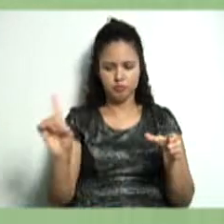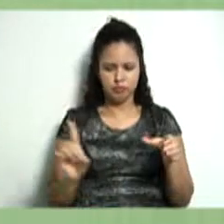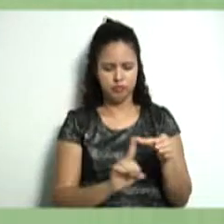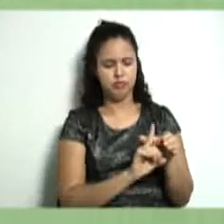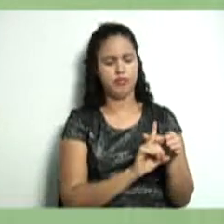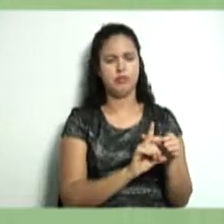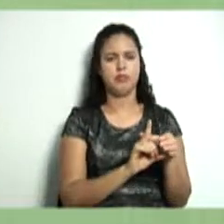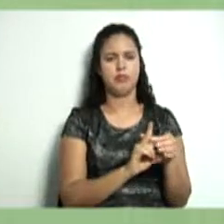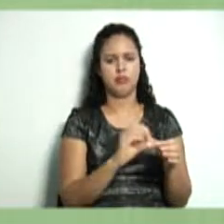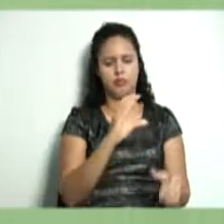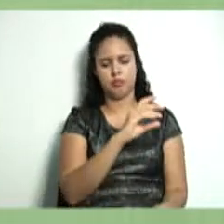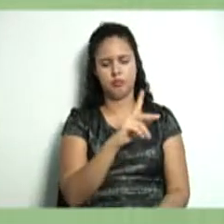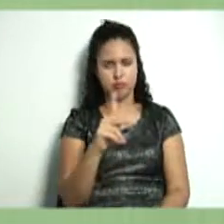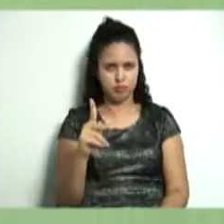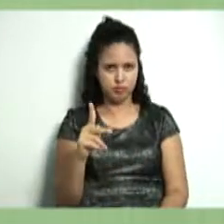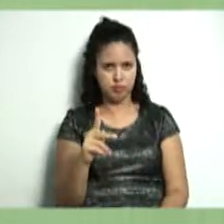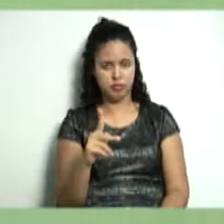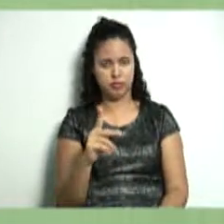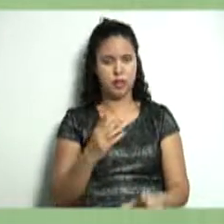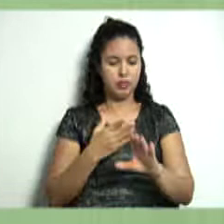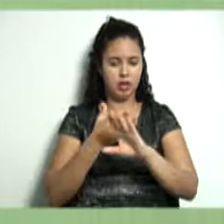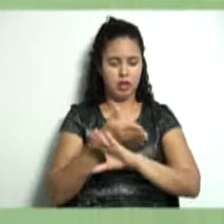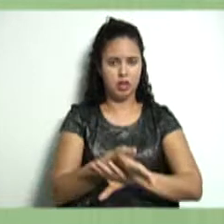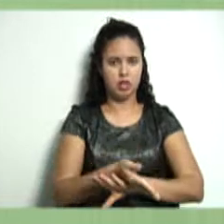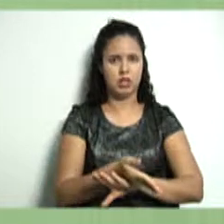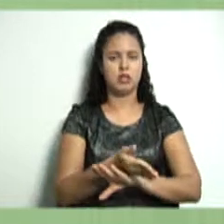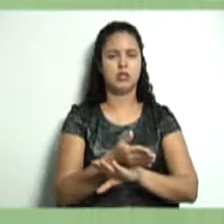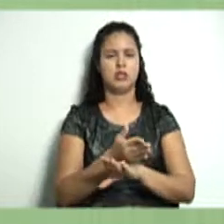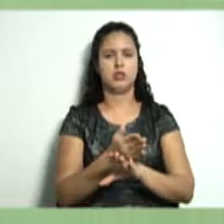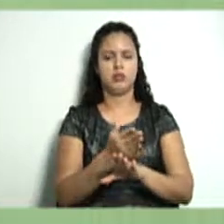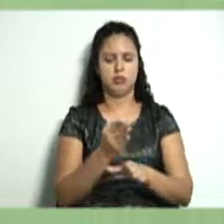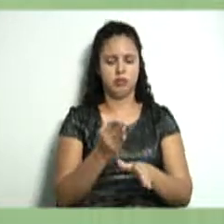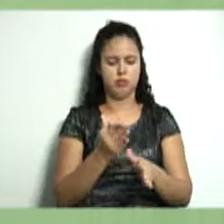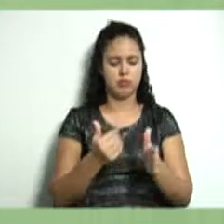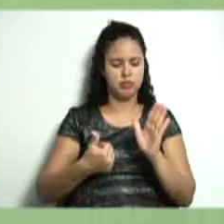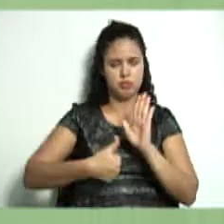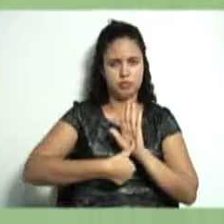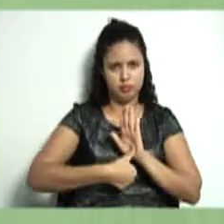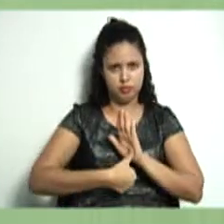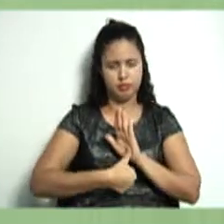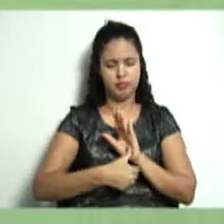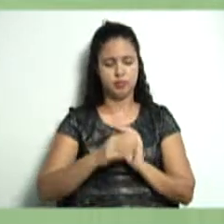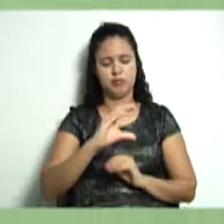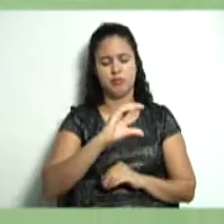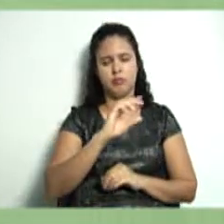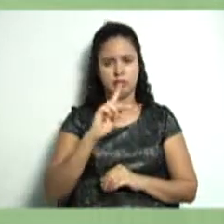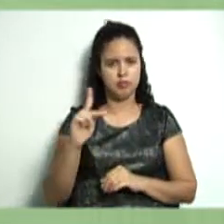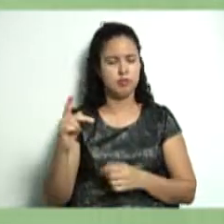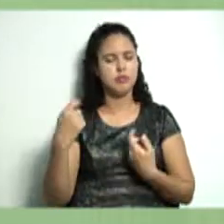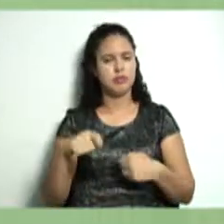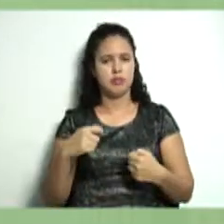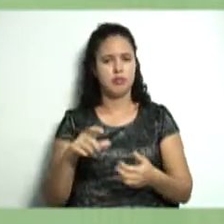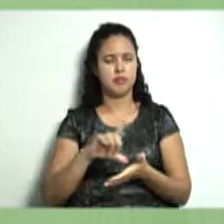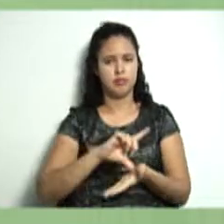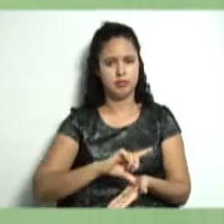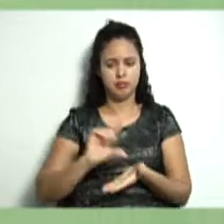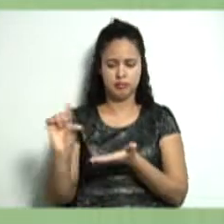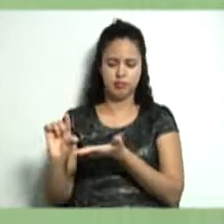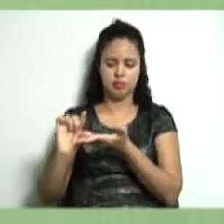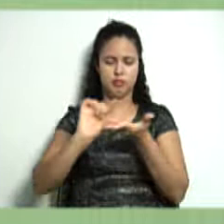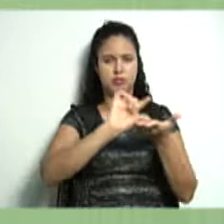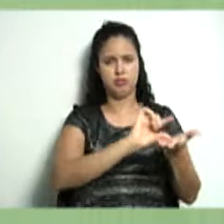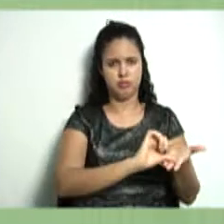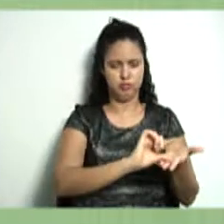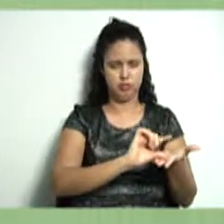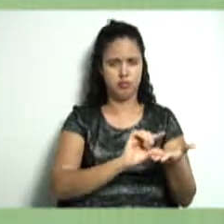gente já afirmou isso, para ingressar numa cooperativa deve ter uma cota, e essa cota ela é definida dentro